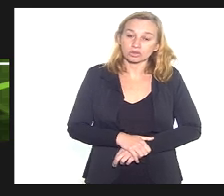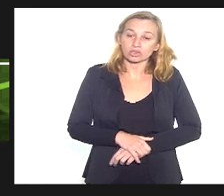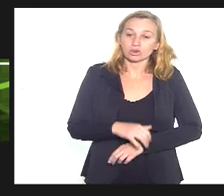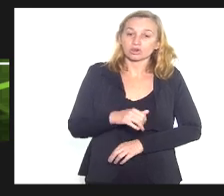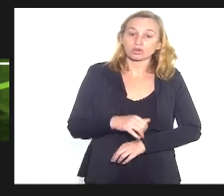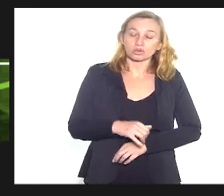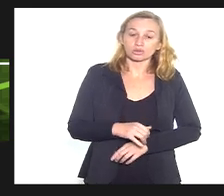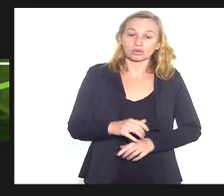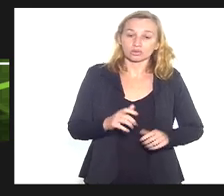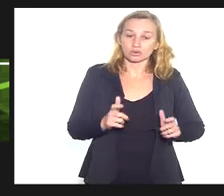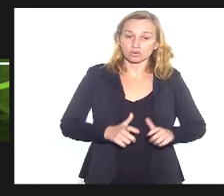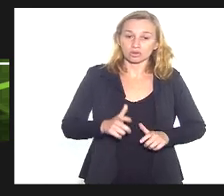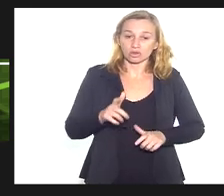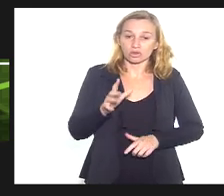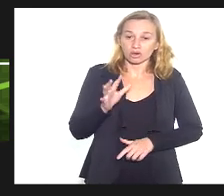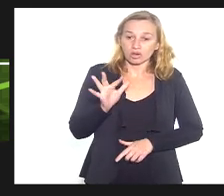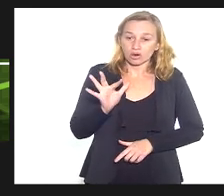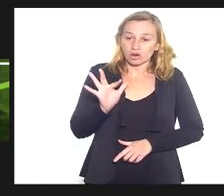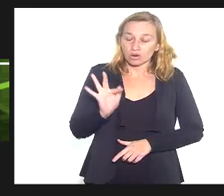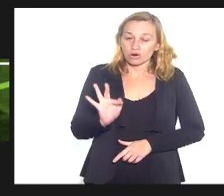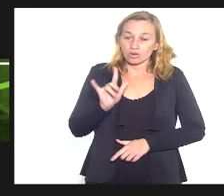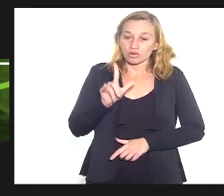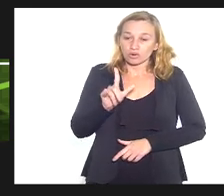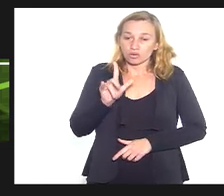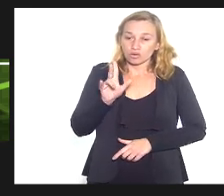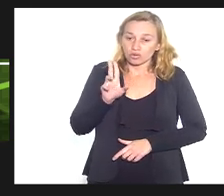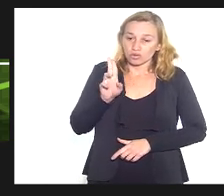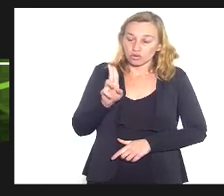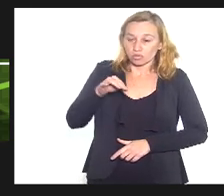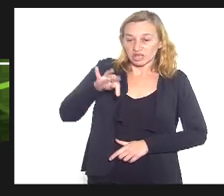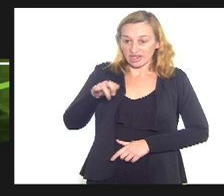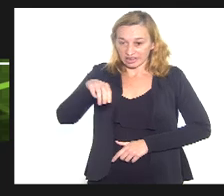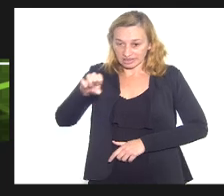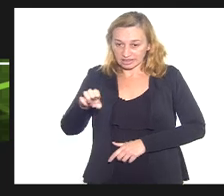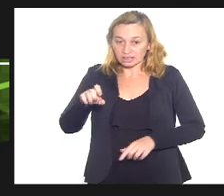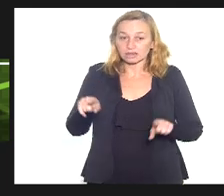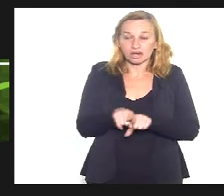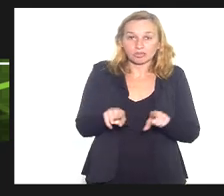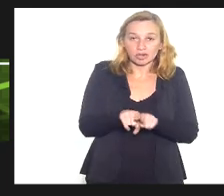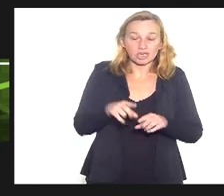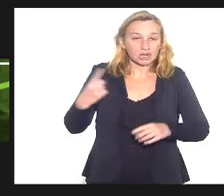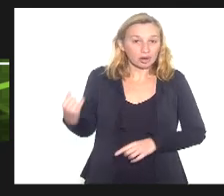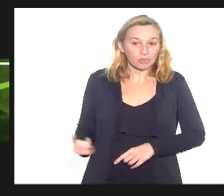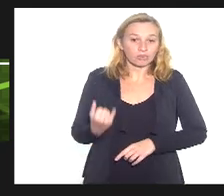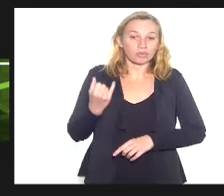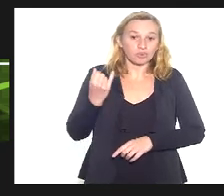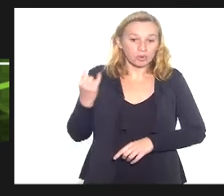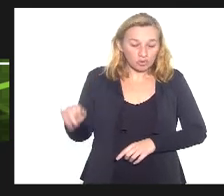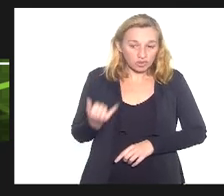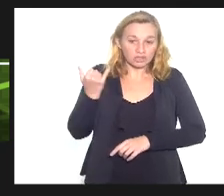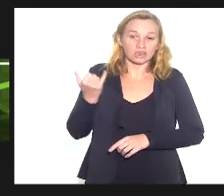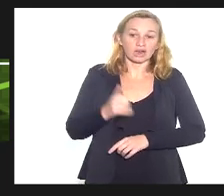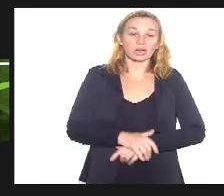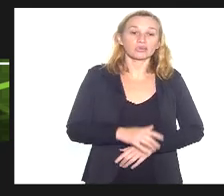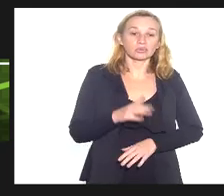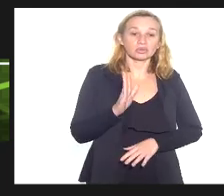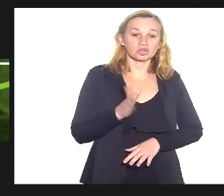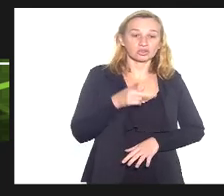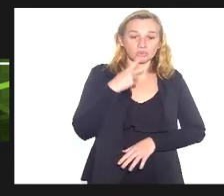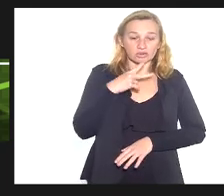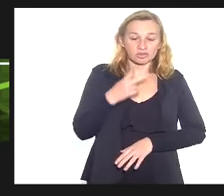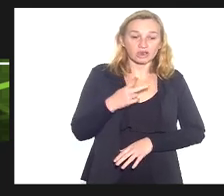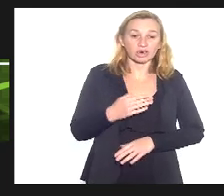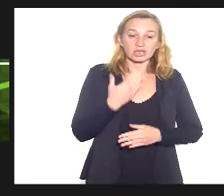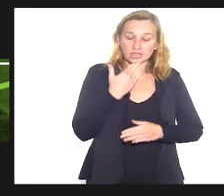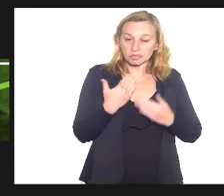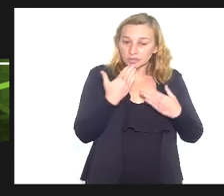fluminense. Eu queria aproveitar o momento também para já deixar por hora esse apelo